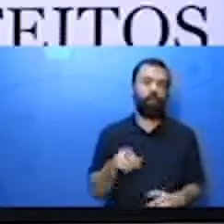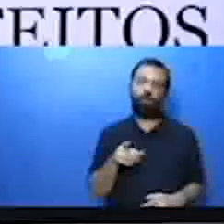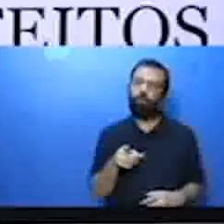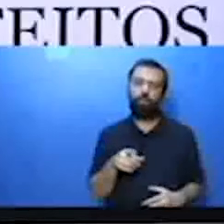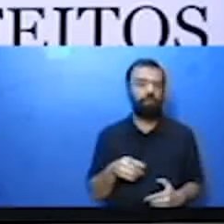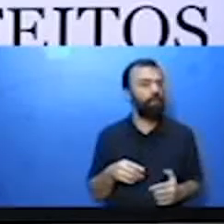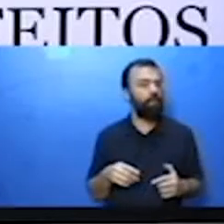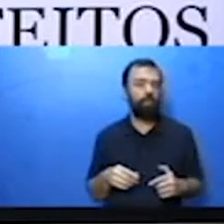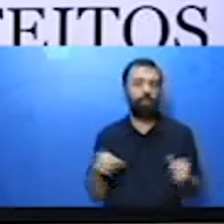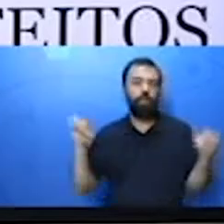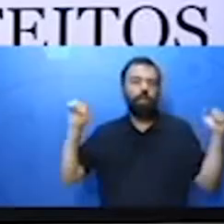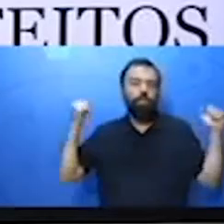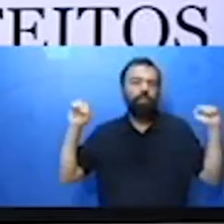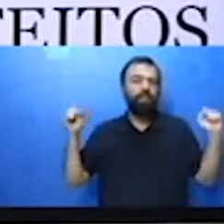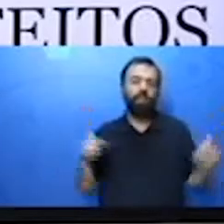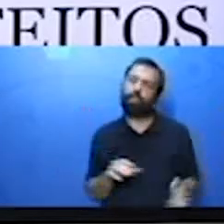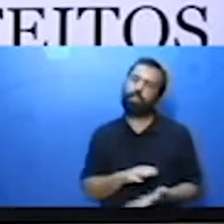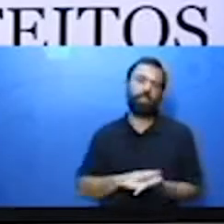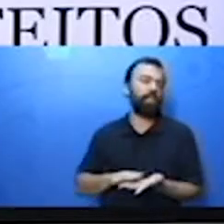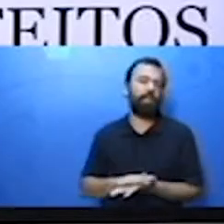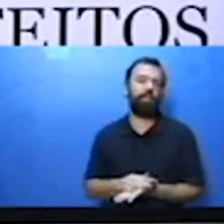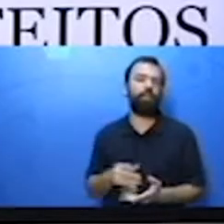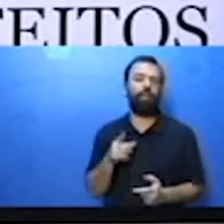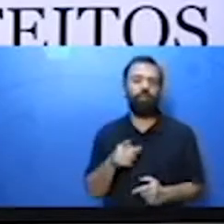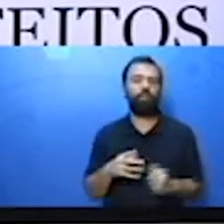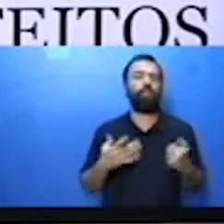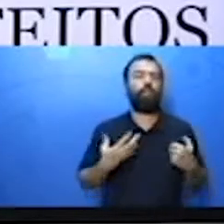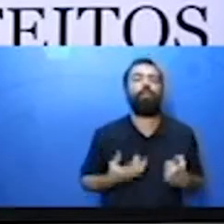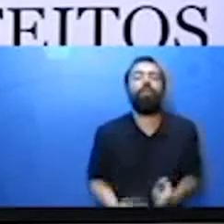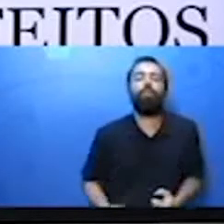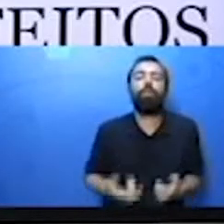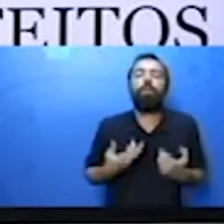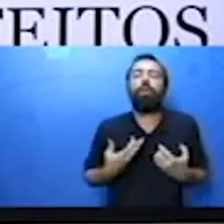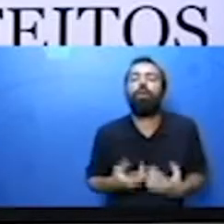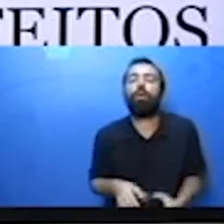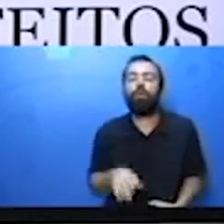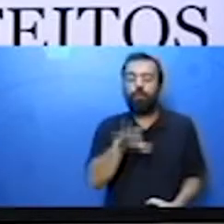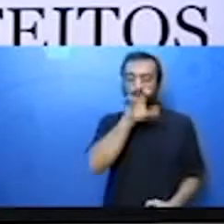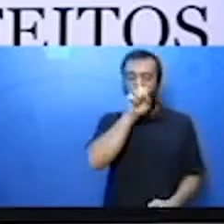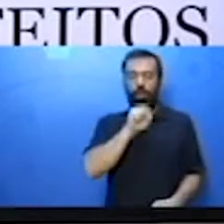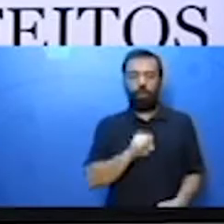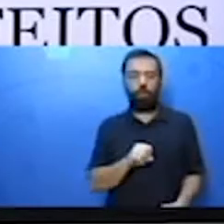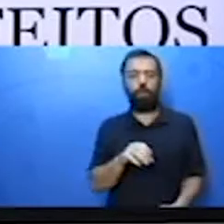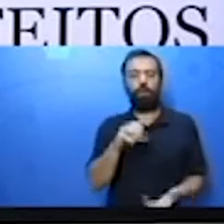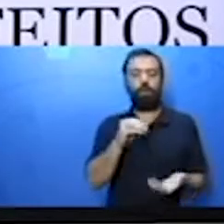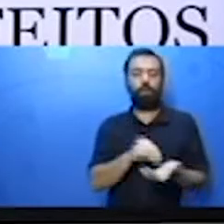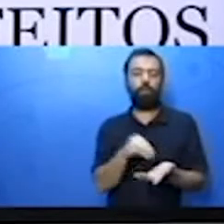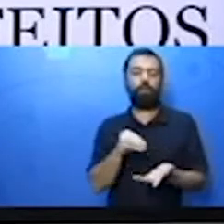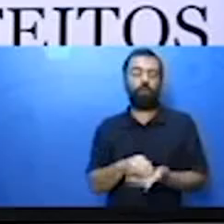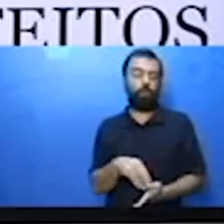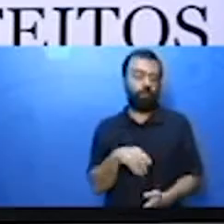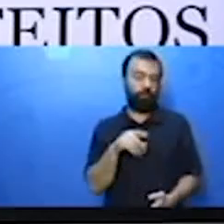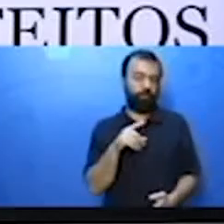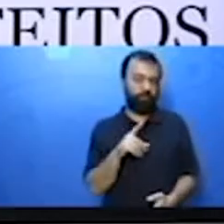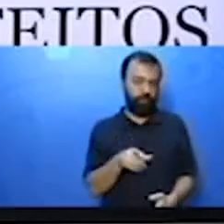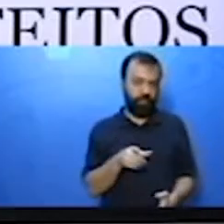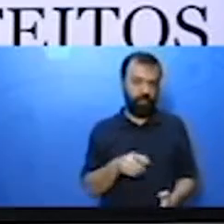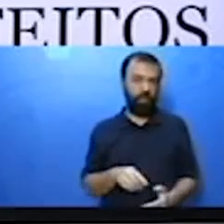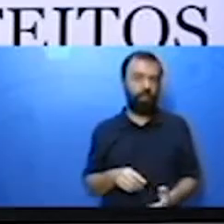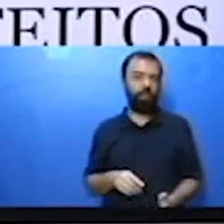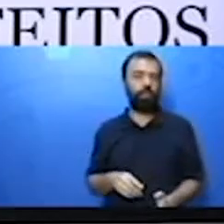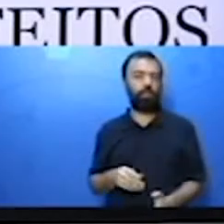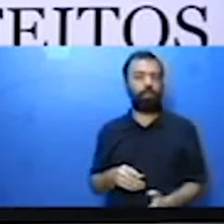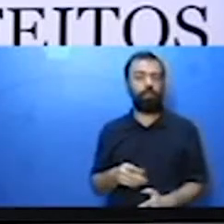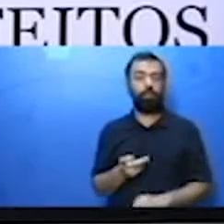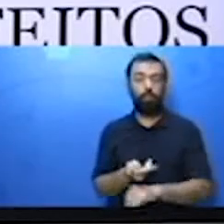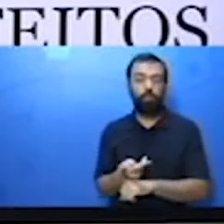nada e está cansado, muito cansado, com falta de ar. Isso já é um sintoma para que você procure